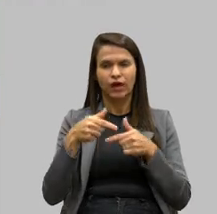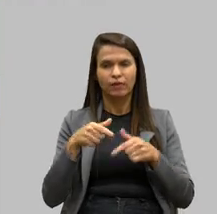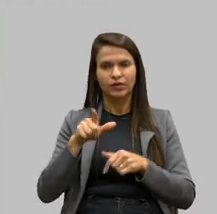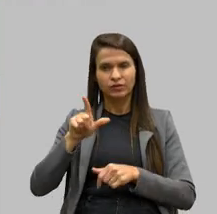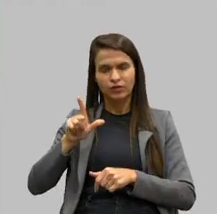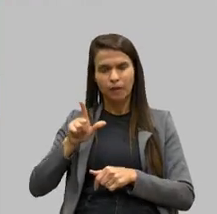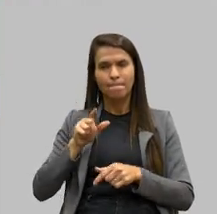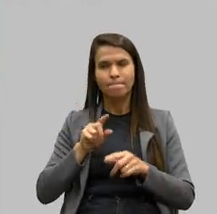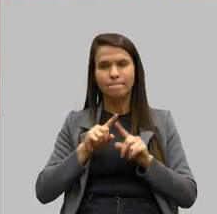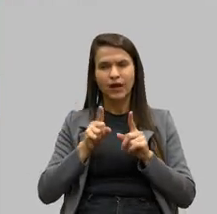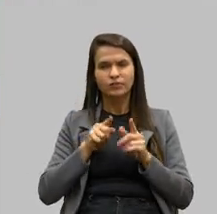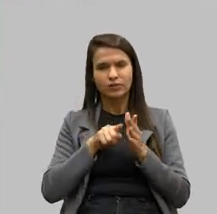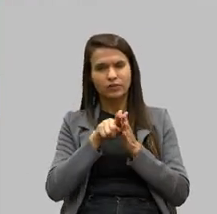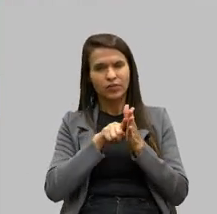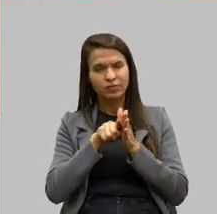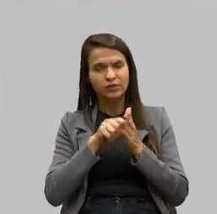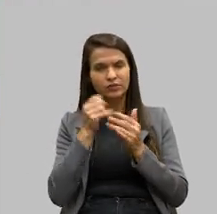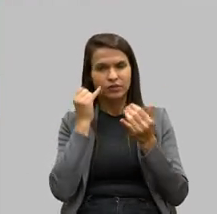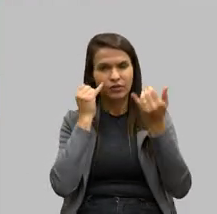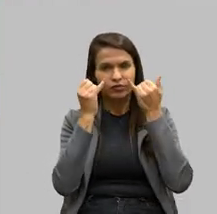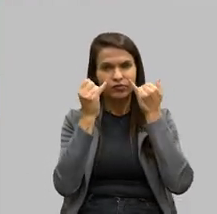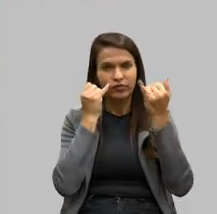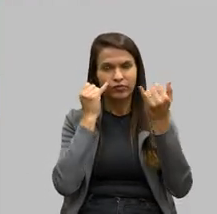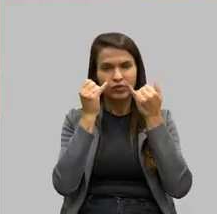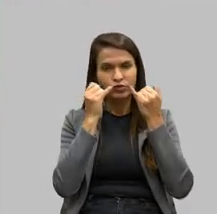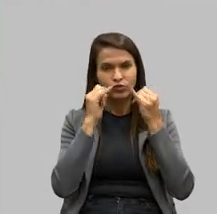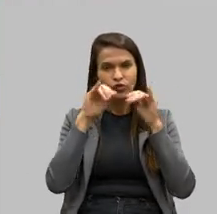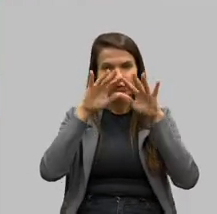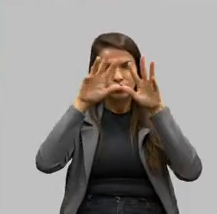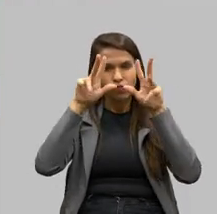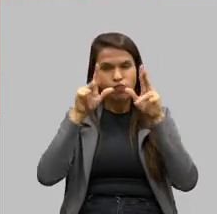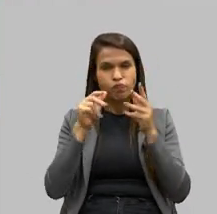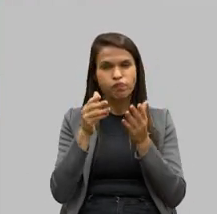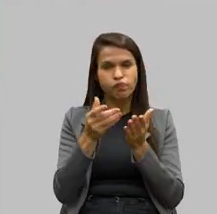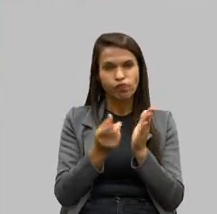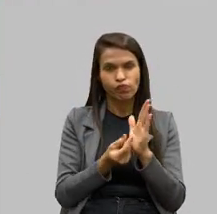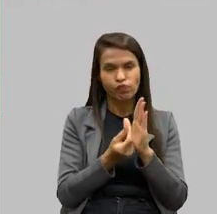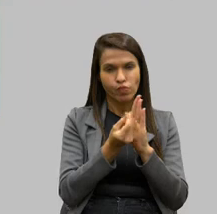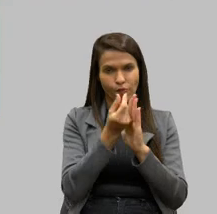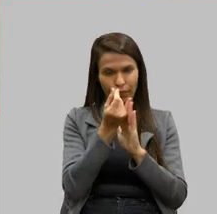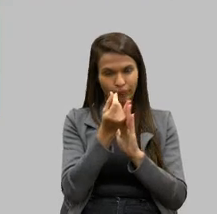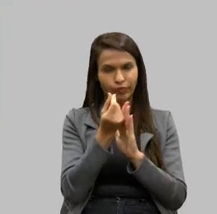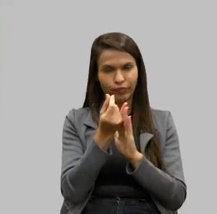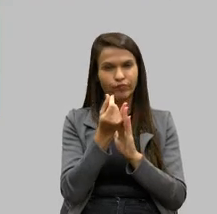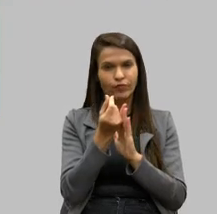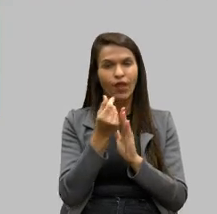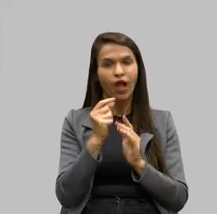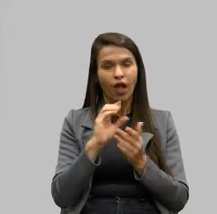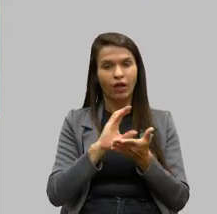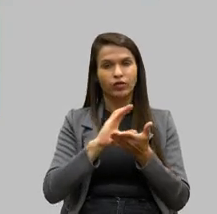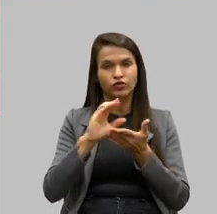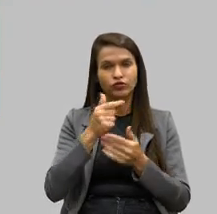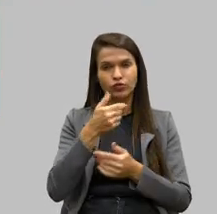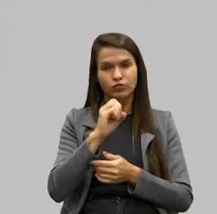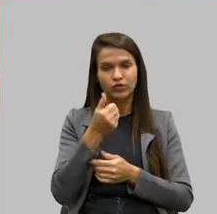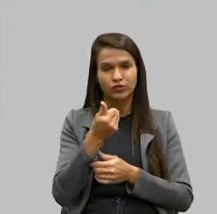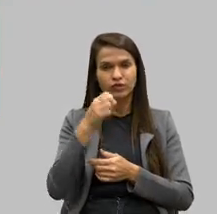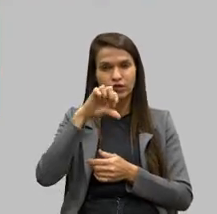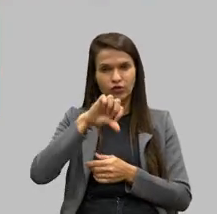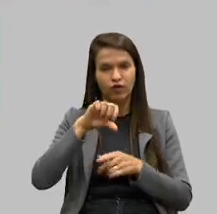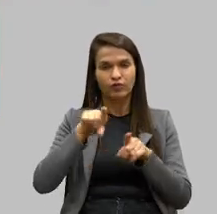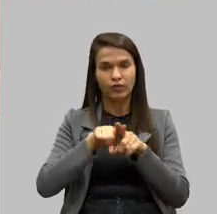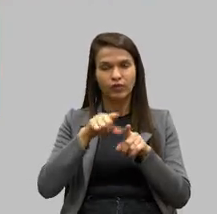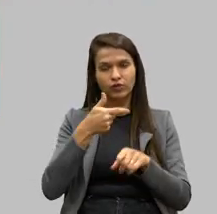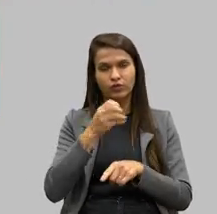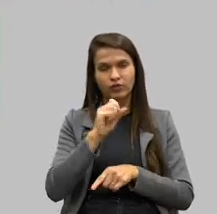verifiquei aqui as informações do Tribunal de Contas e, de fato, são recursos de 2019 e de 2020,